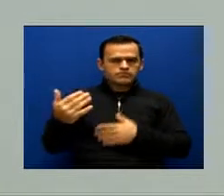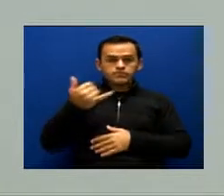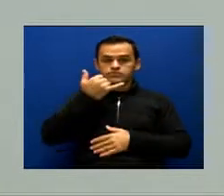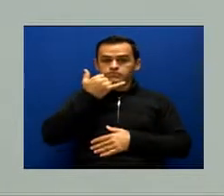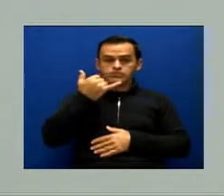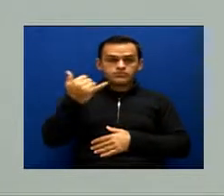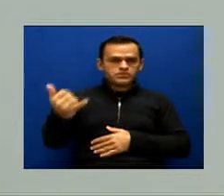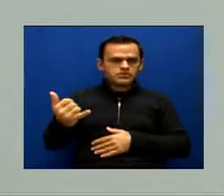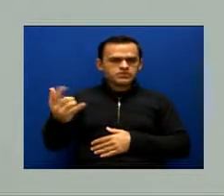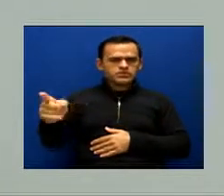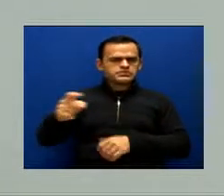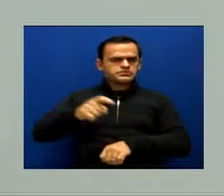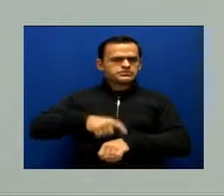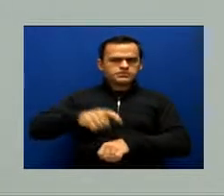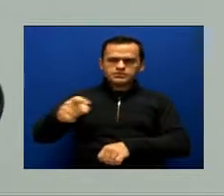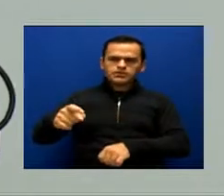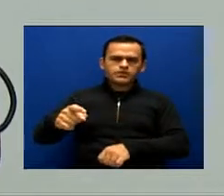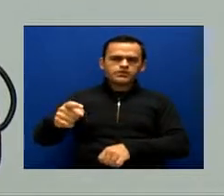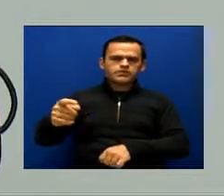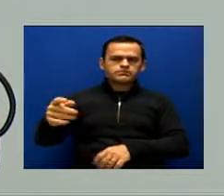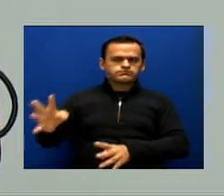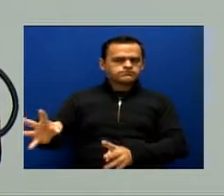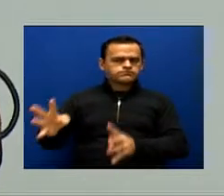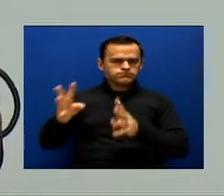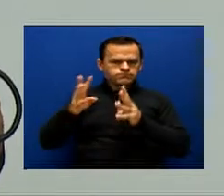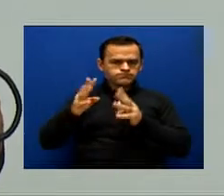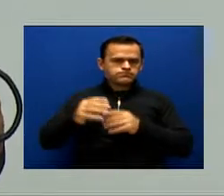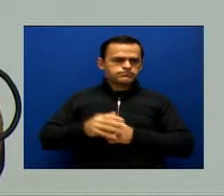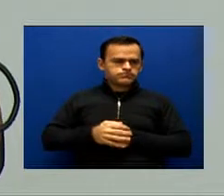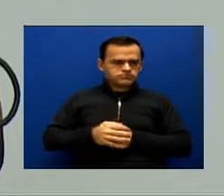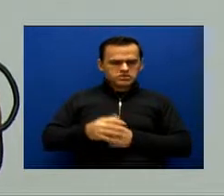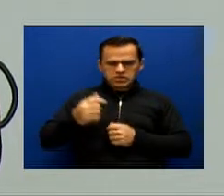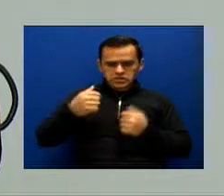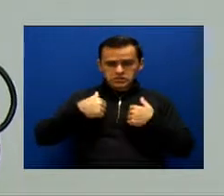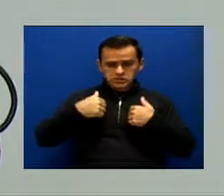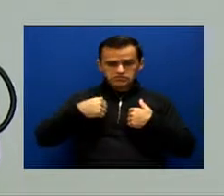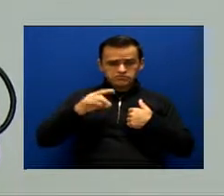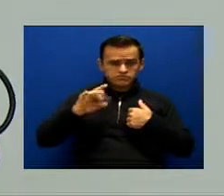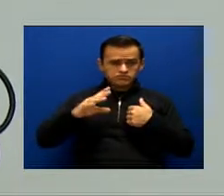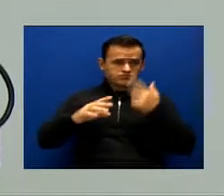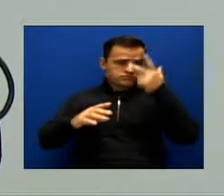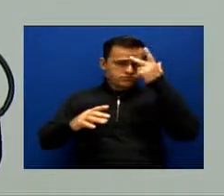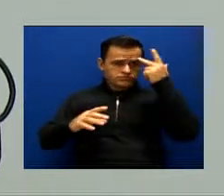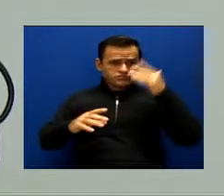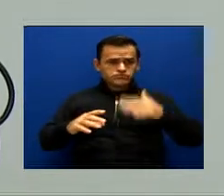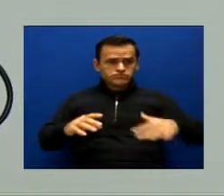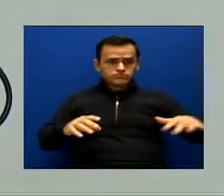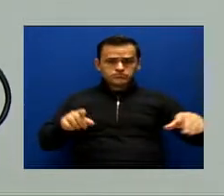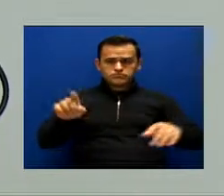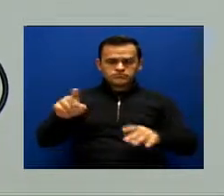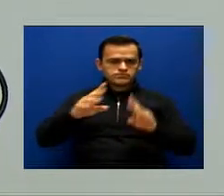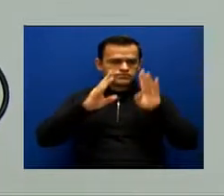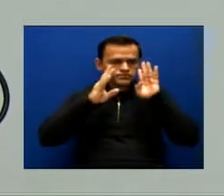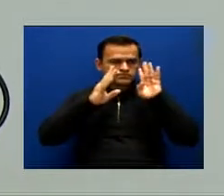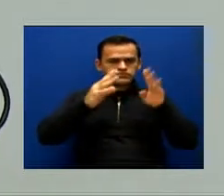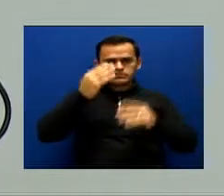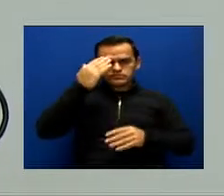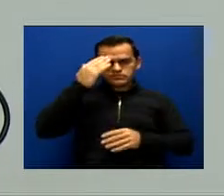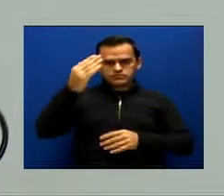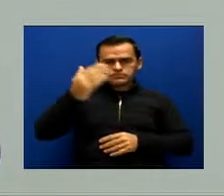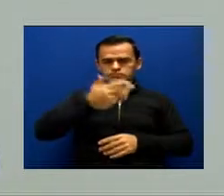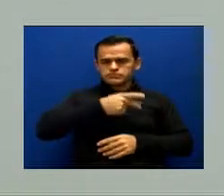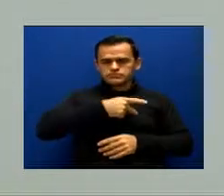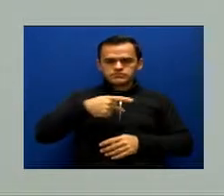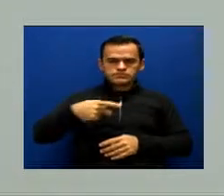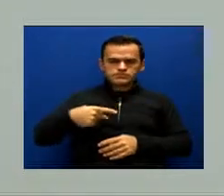ele, prontamente ele está me atendendo. Atendendo ou não esse vereador, atendendo a população sorocabana. É isso que eu queria falar. Obrigado, pastor.